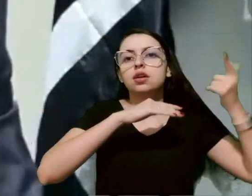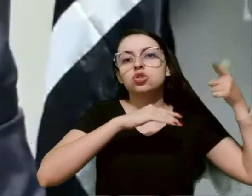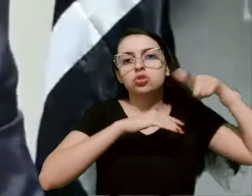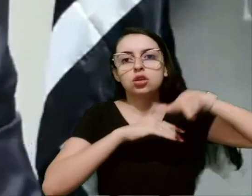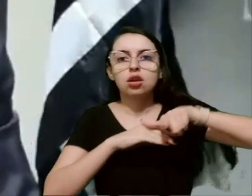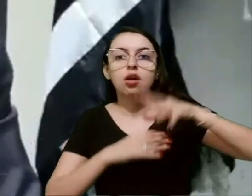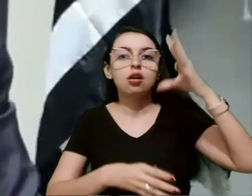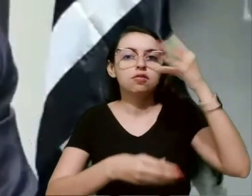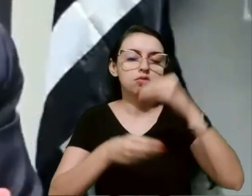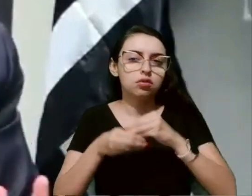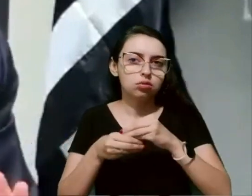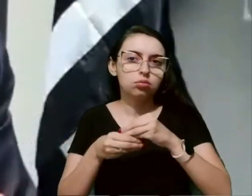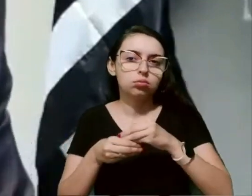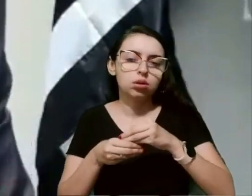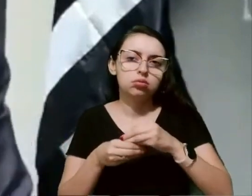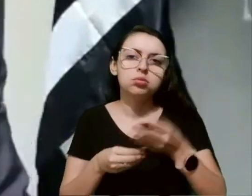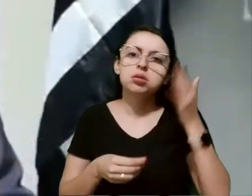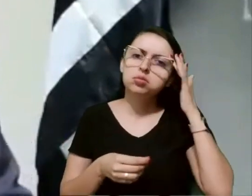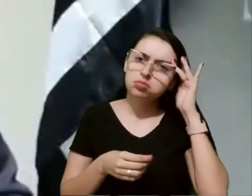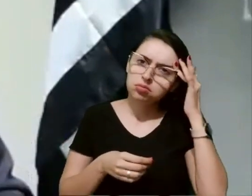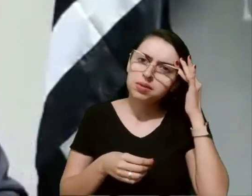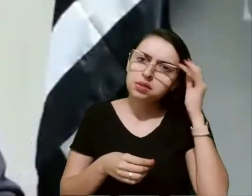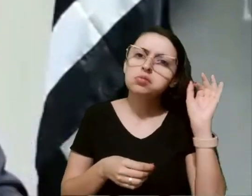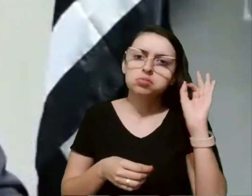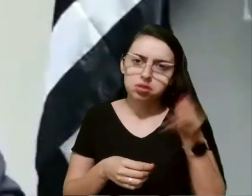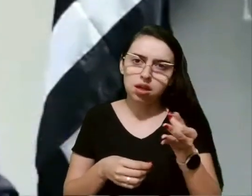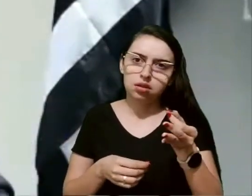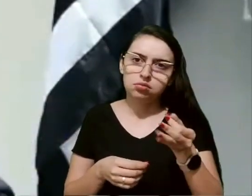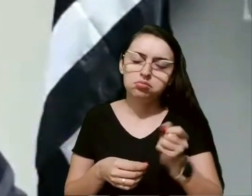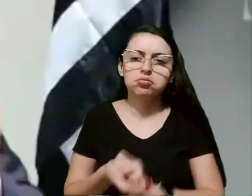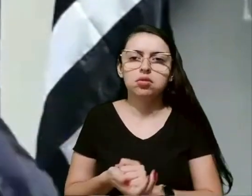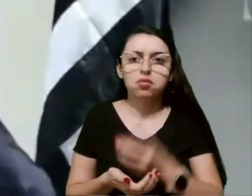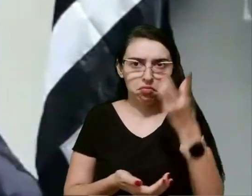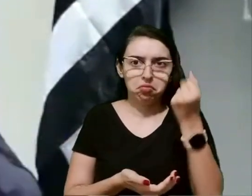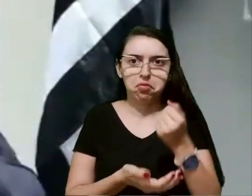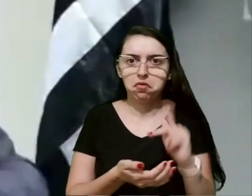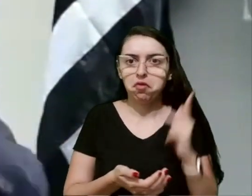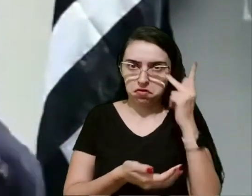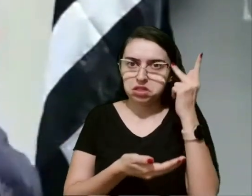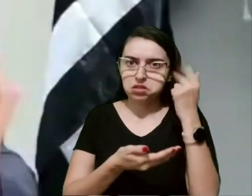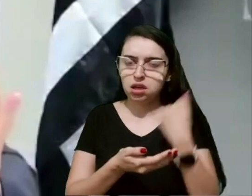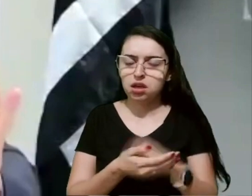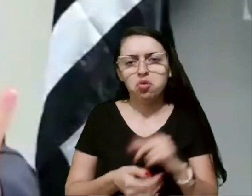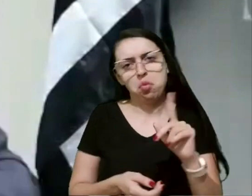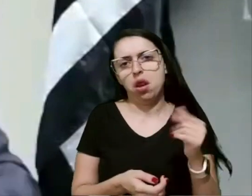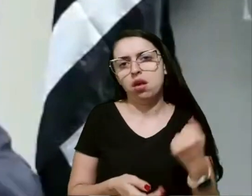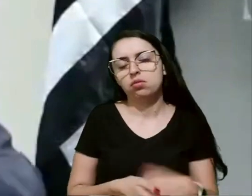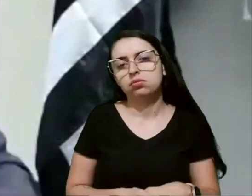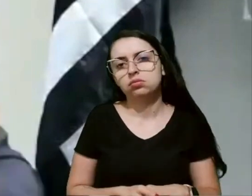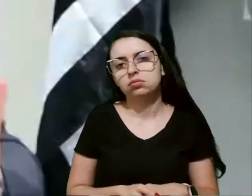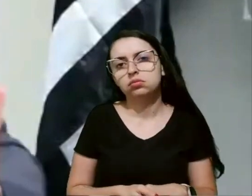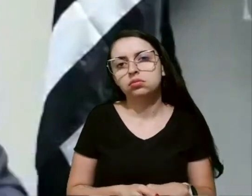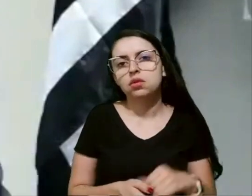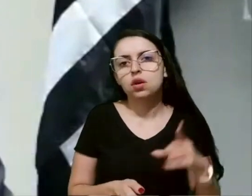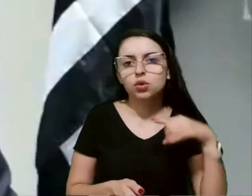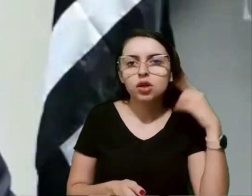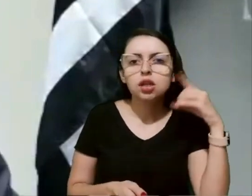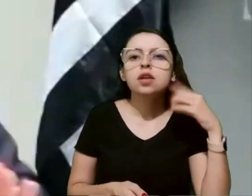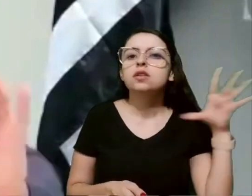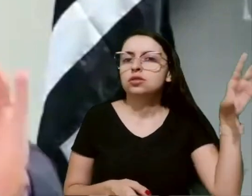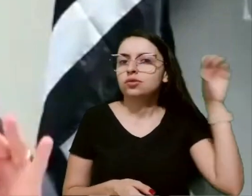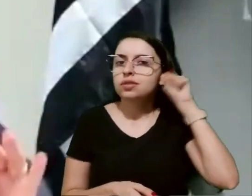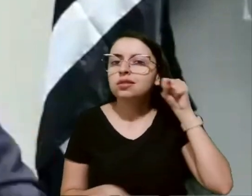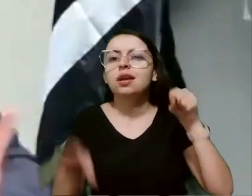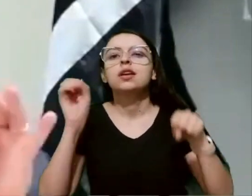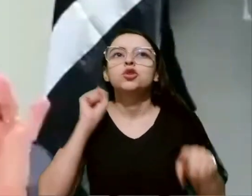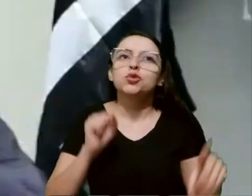a conta. "Eu estou pensando certo ou não estou, doutor?", né. "Eu vou ganhar ou não vou ganhar?", aquela pergunta crítica que todo advogado ouve, todos